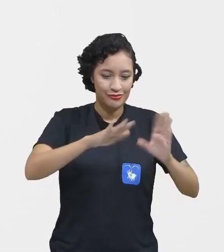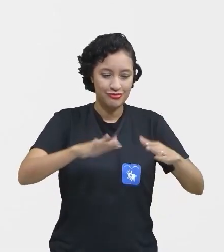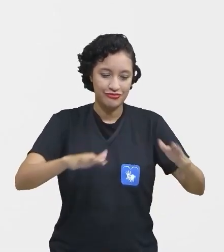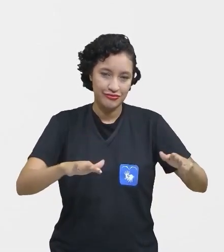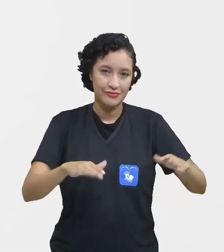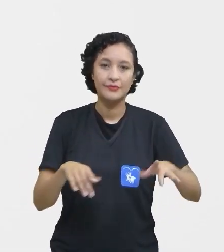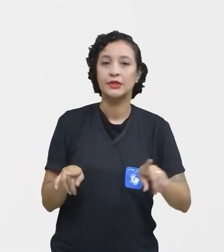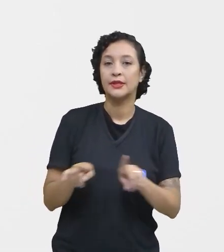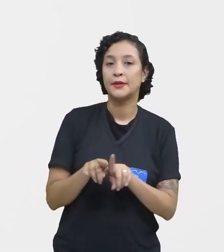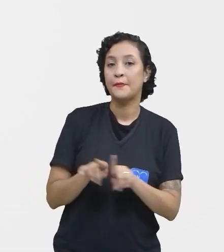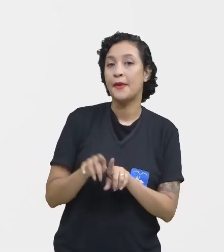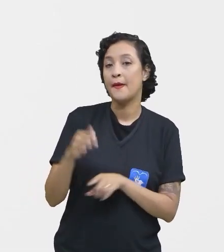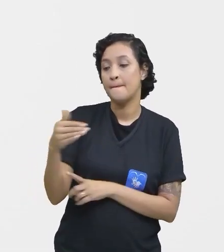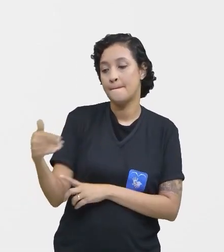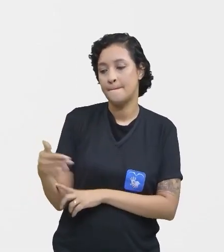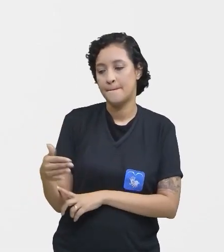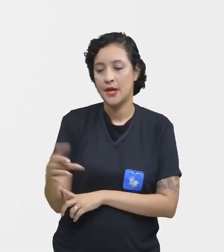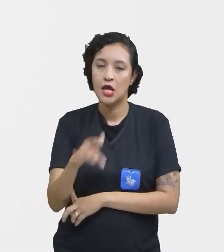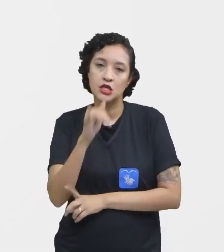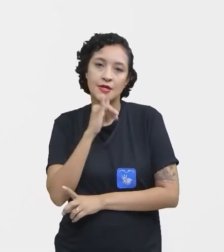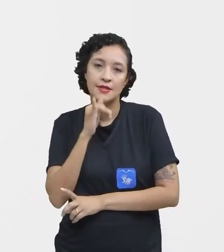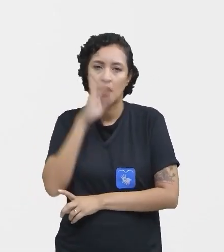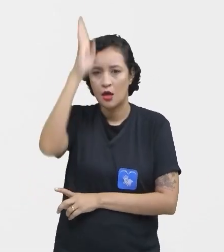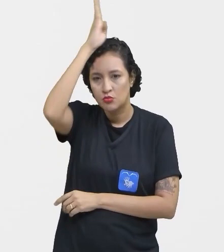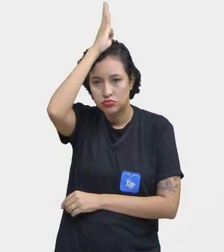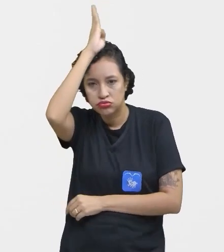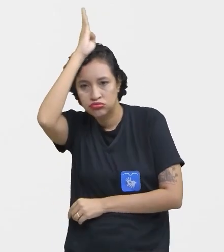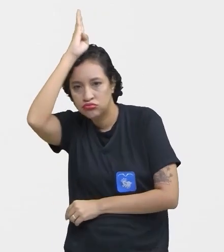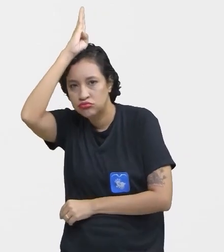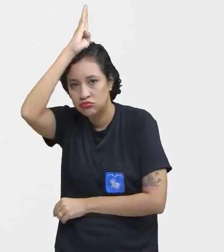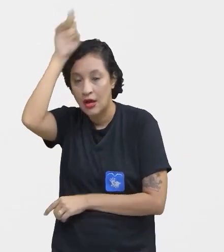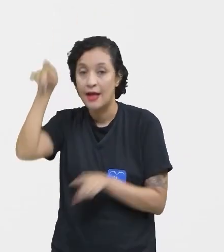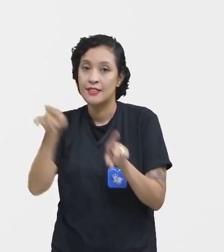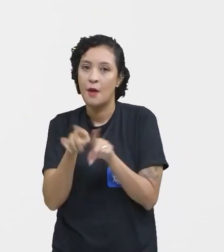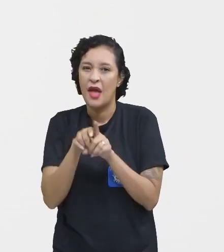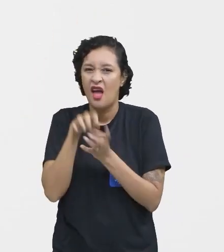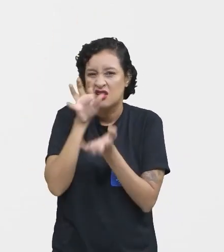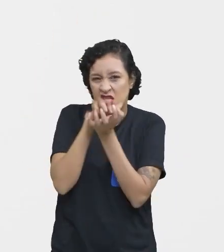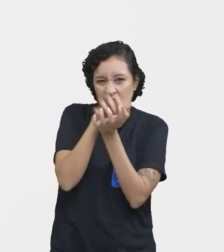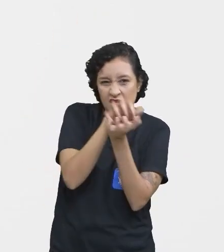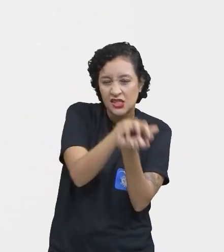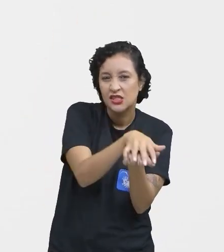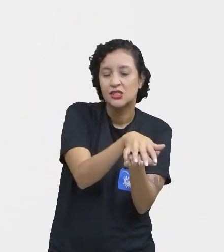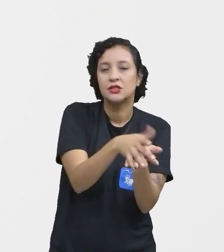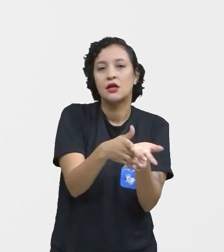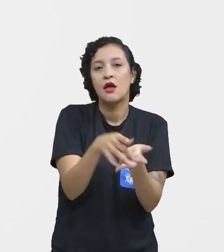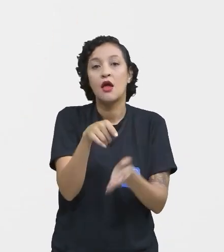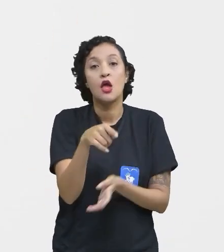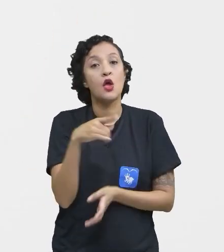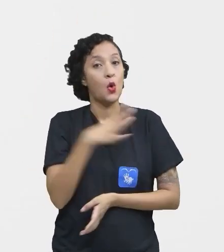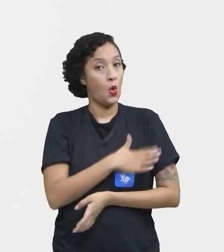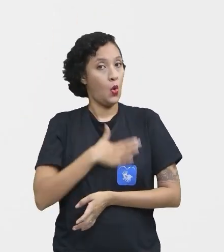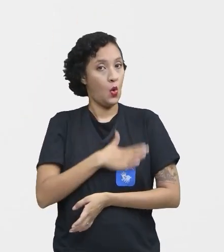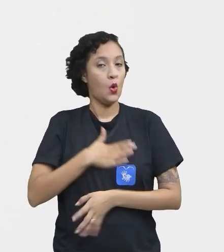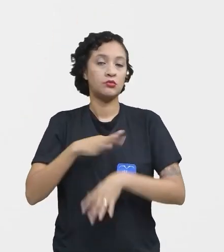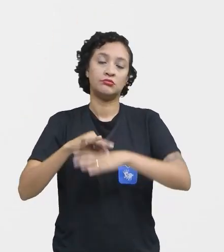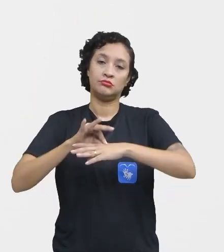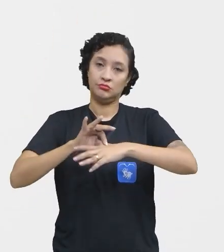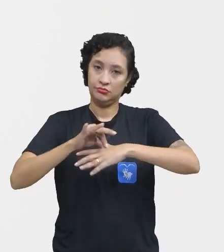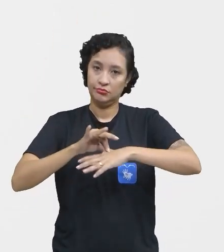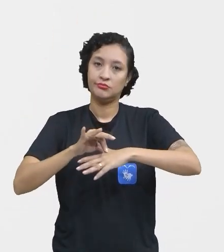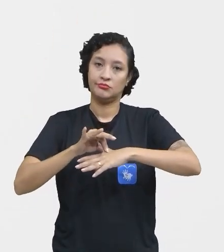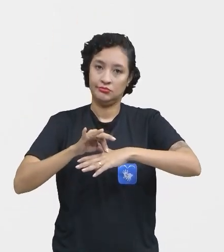Outros peixes, né, como o tubarão, por exemplo, como as piranhas, outros peixes são carnívoros e se alimentam de